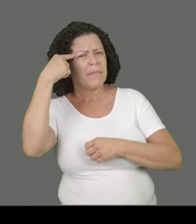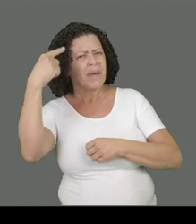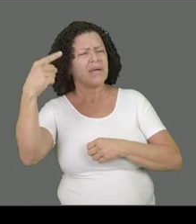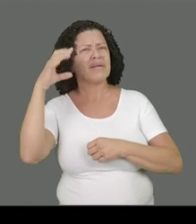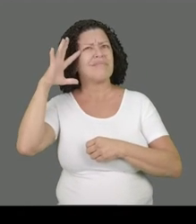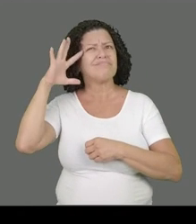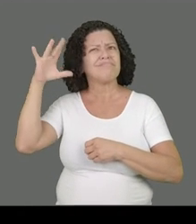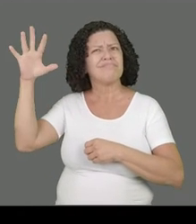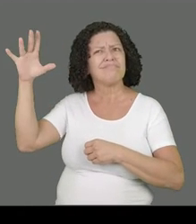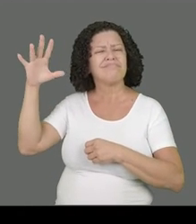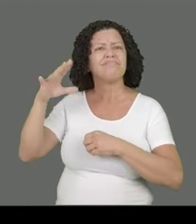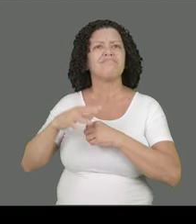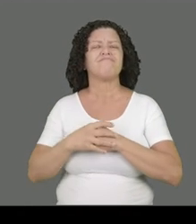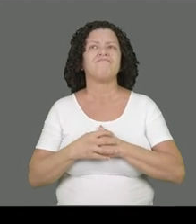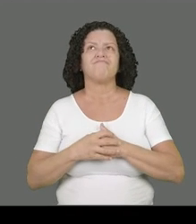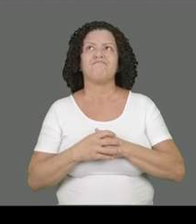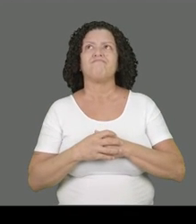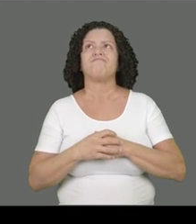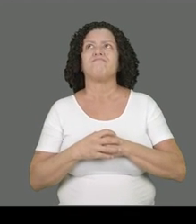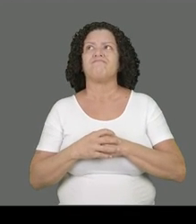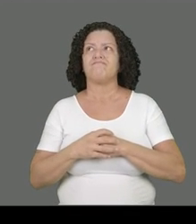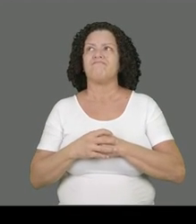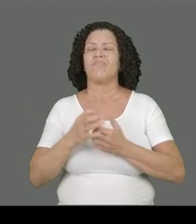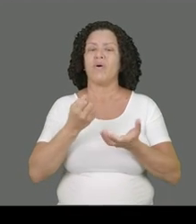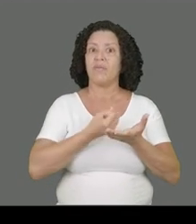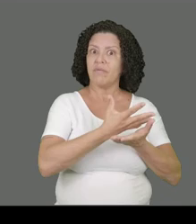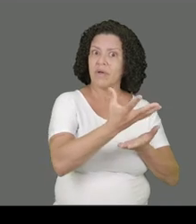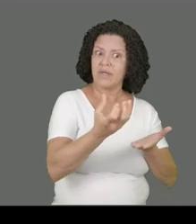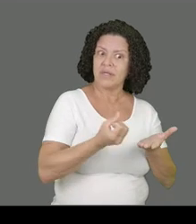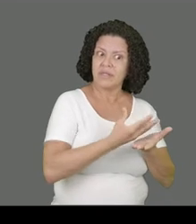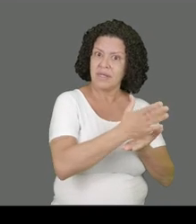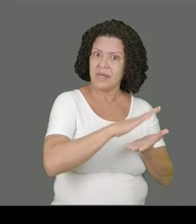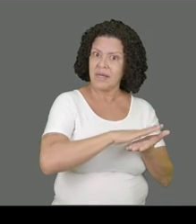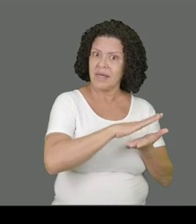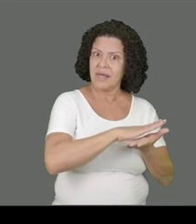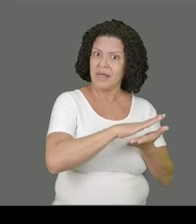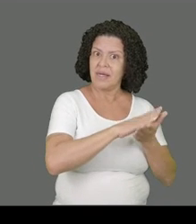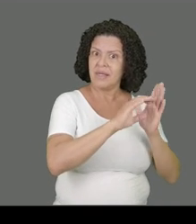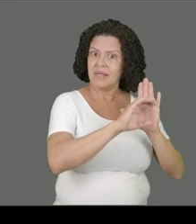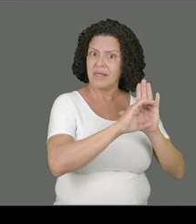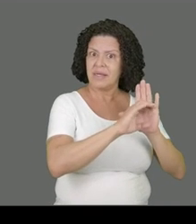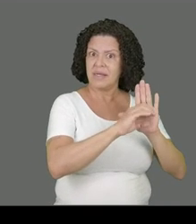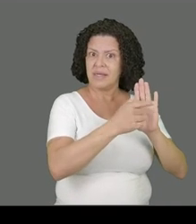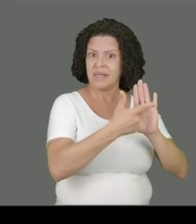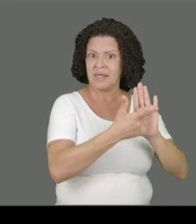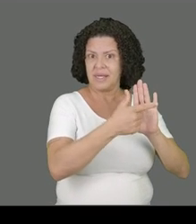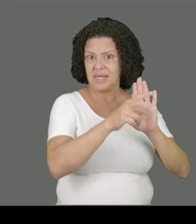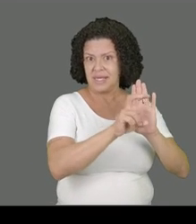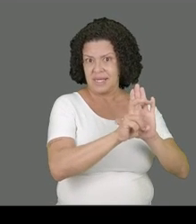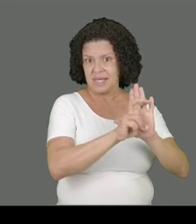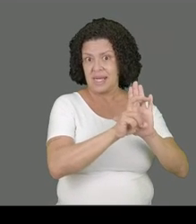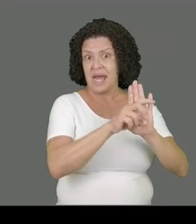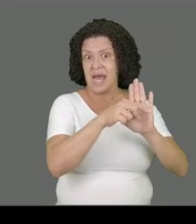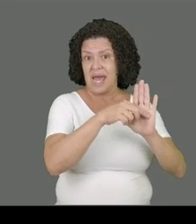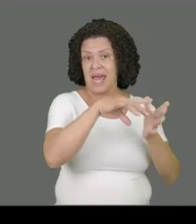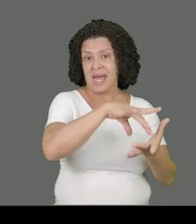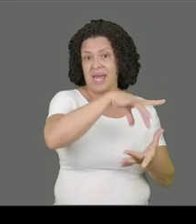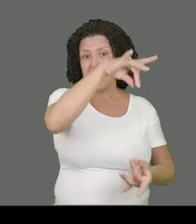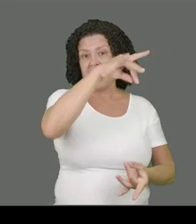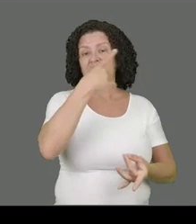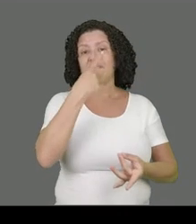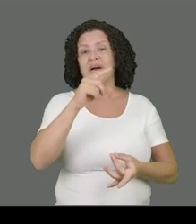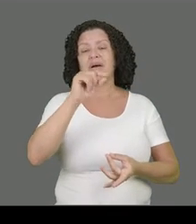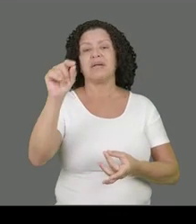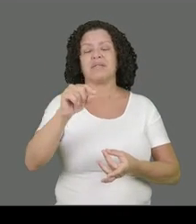Passando a pensar nisso, refletindo nisso, voltando ao Evangelho, no capítulo 25,